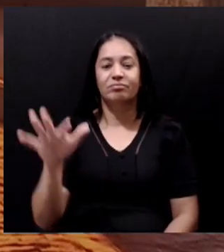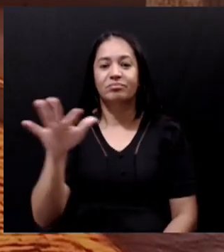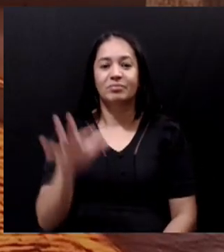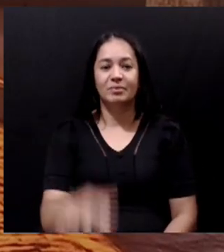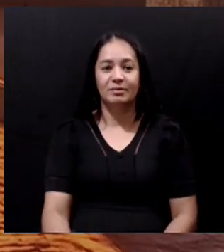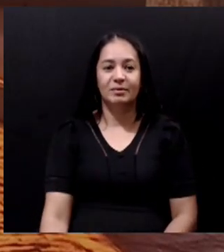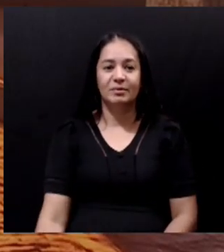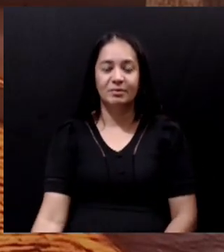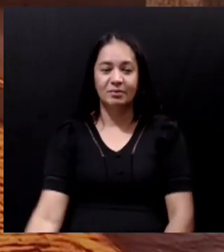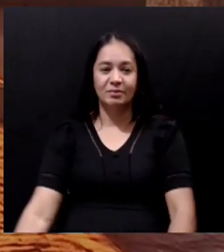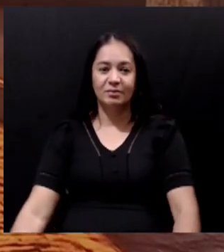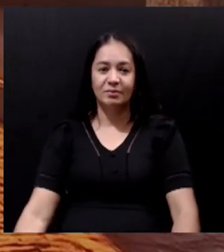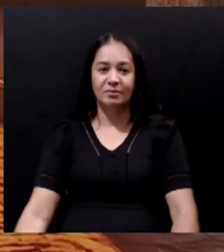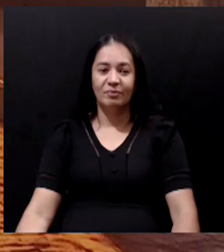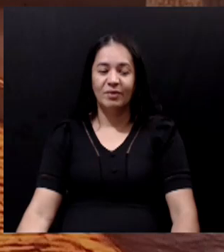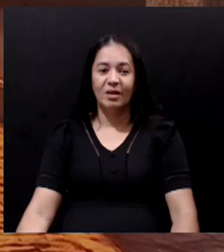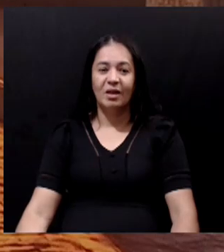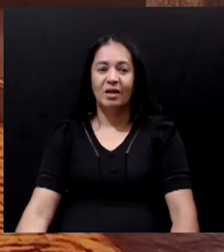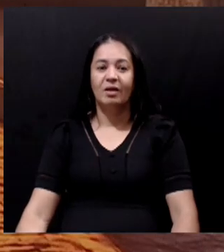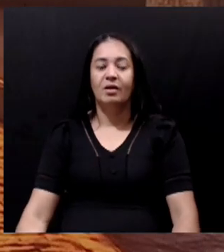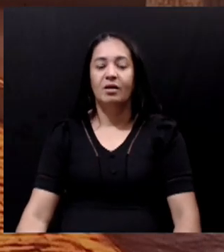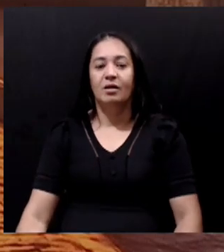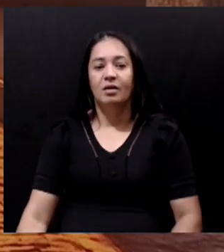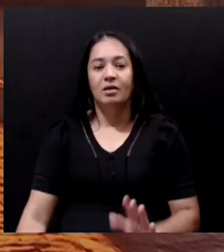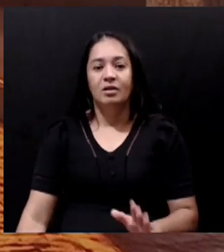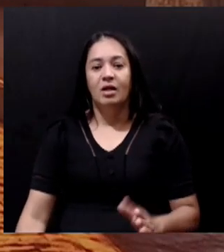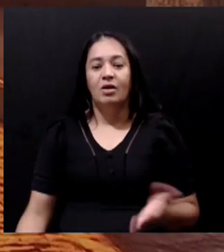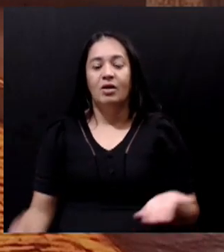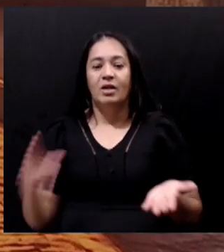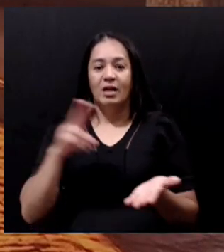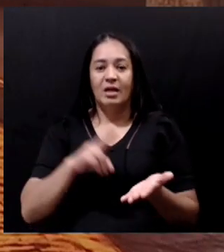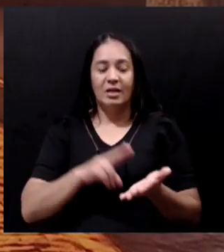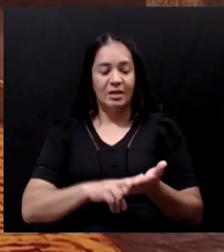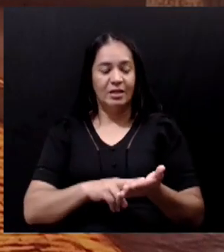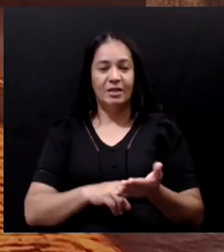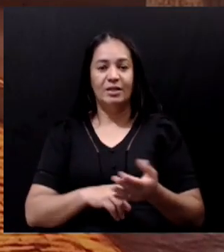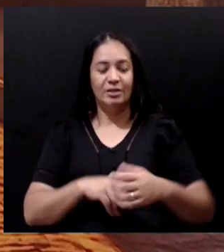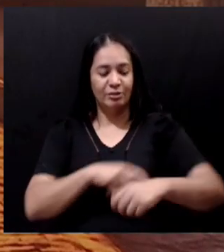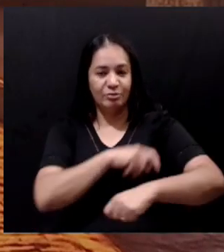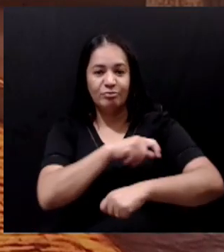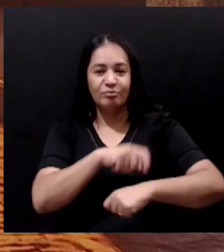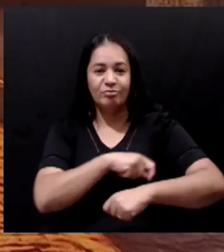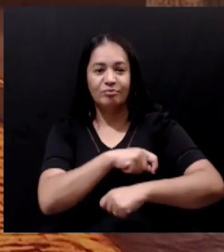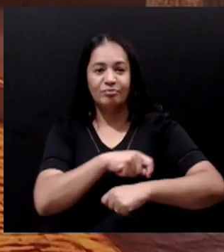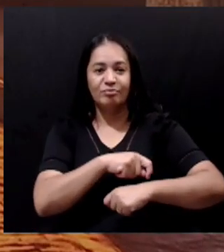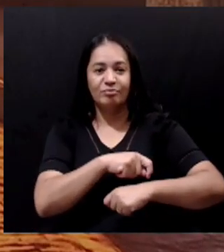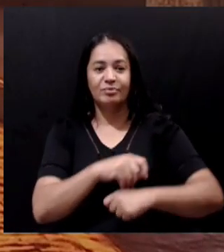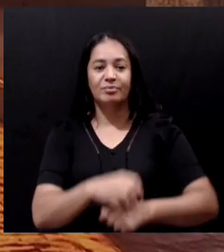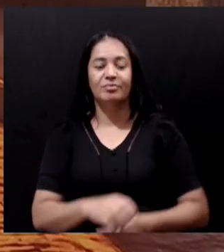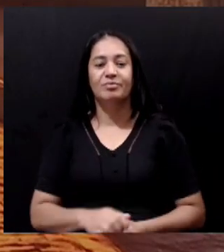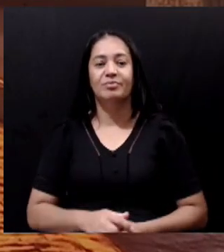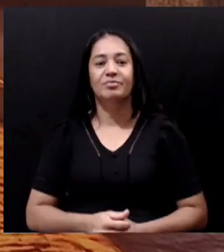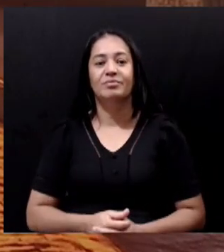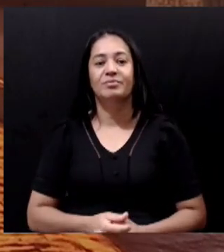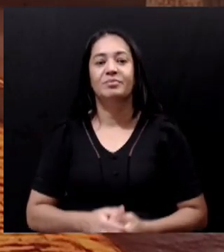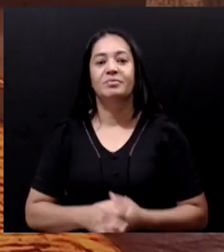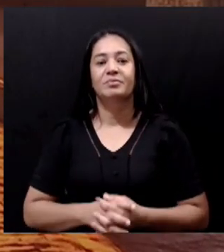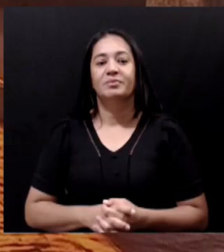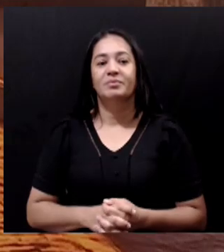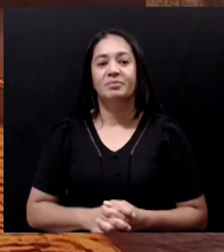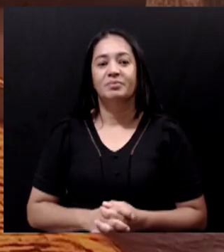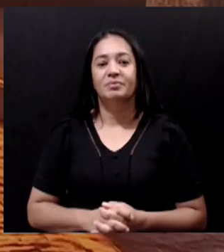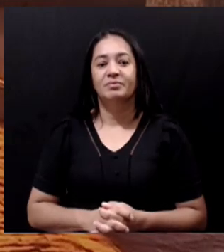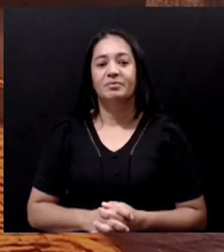faz 16 anos que eu assumi a cozinha, né? Para dar uma aliviada para os meus pais. E a gente